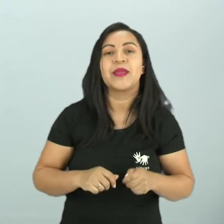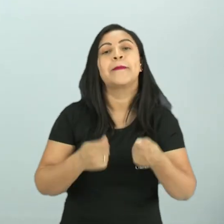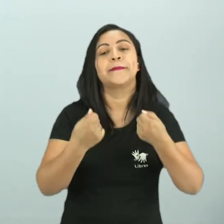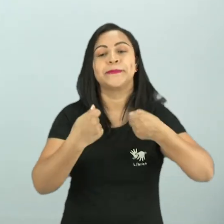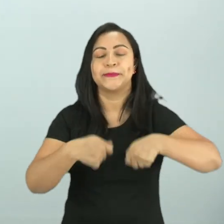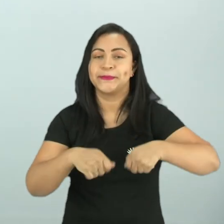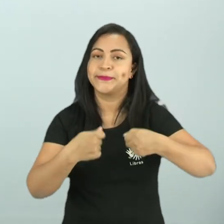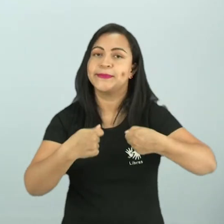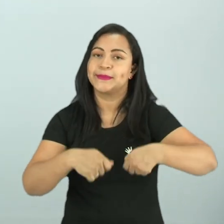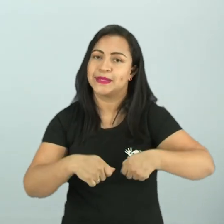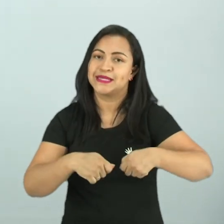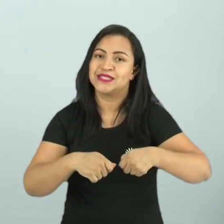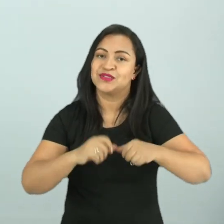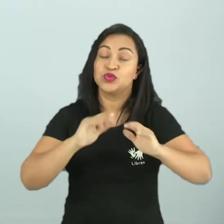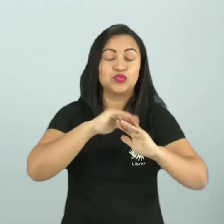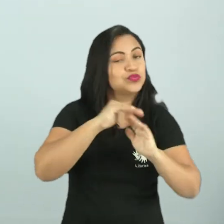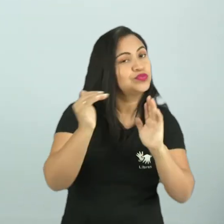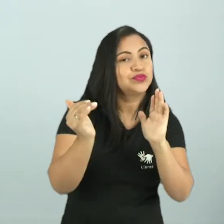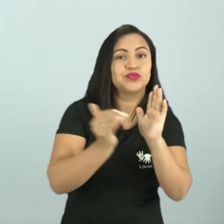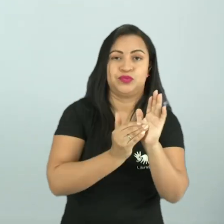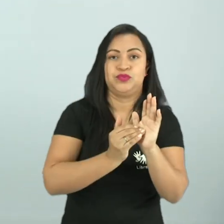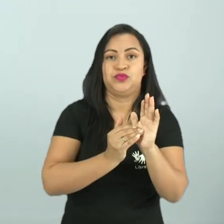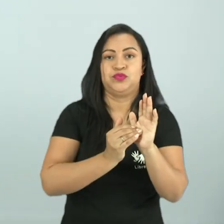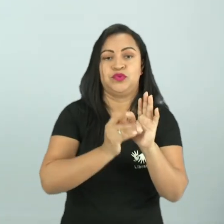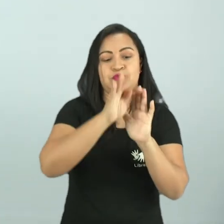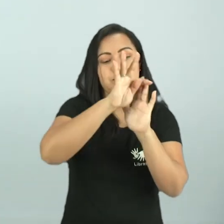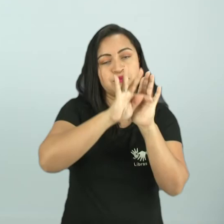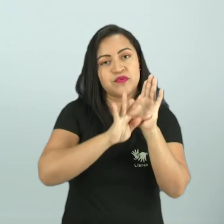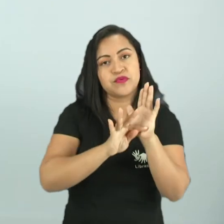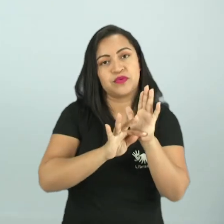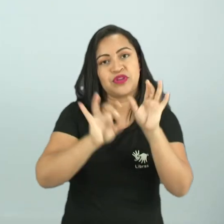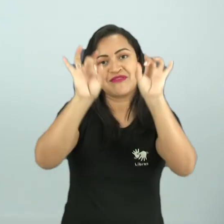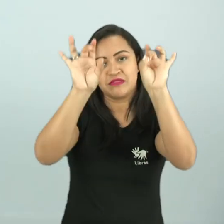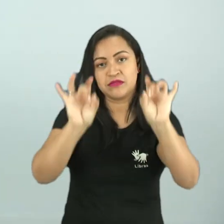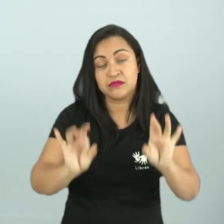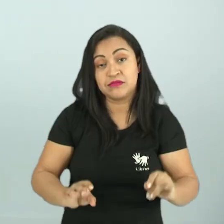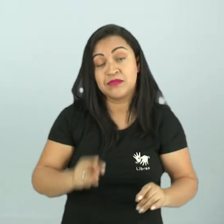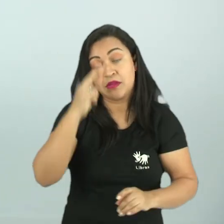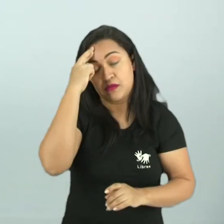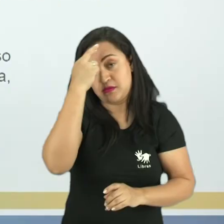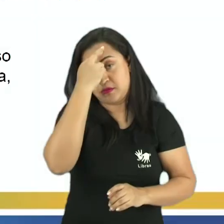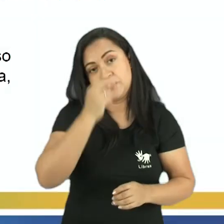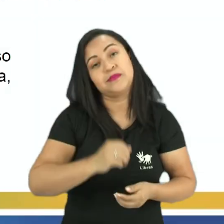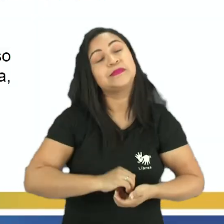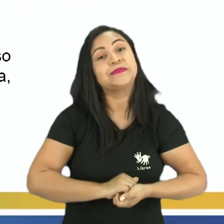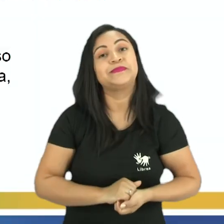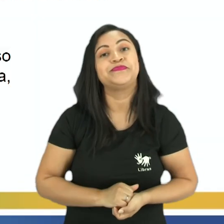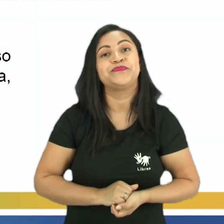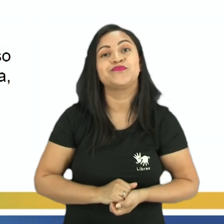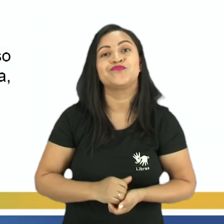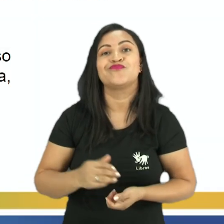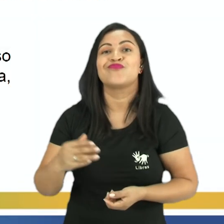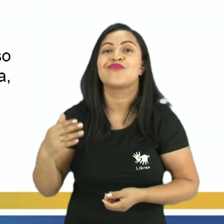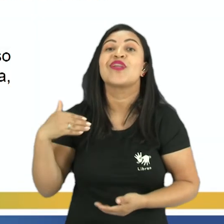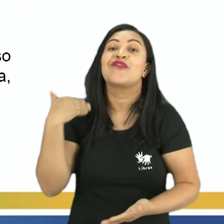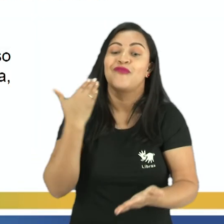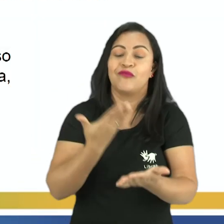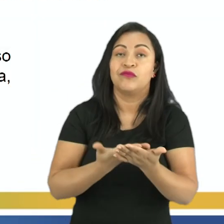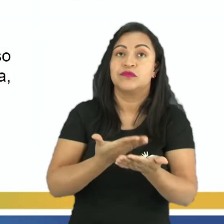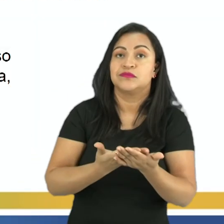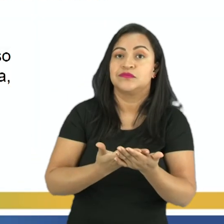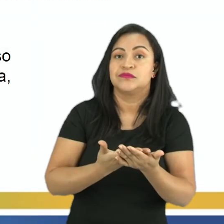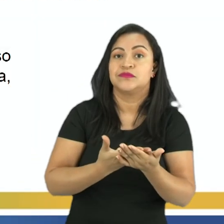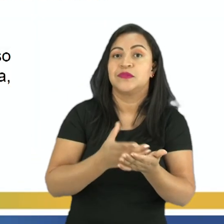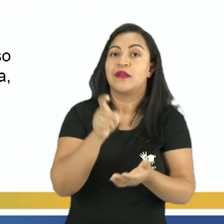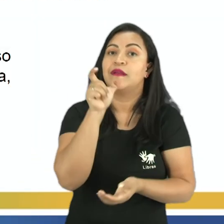que reproduzir tudo aquilo que lá está escrito para desenvolver a minha história. Recapitulando, a palavra